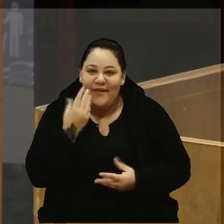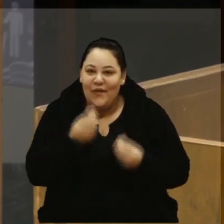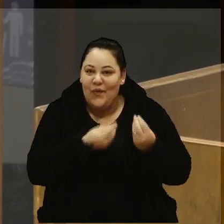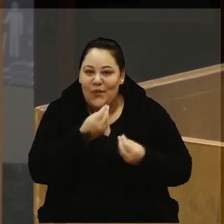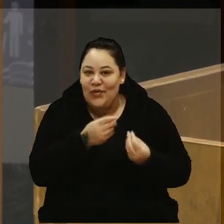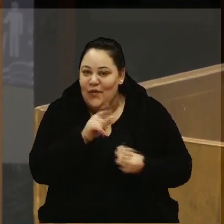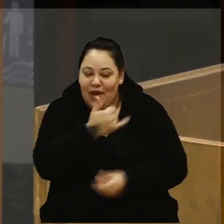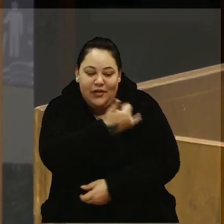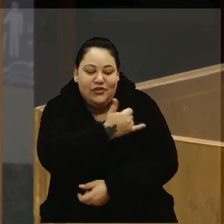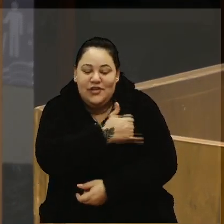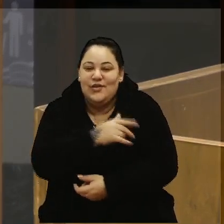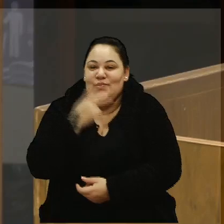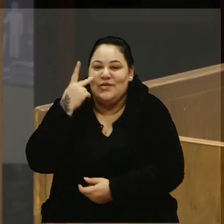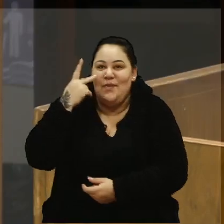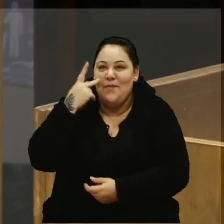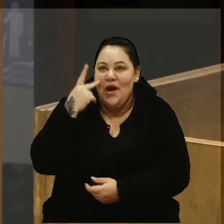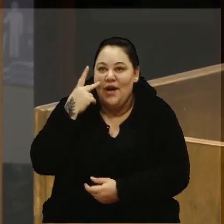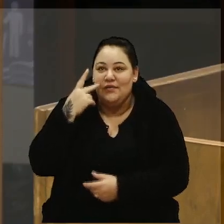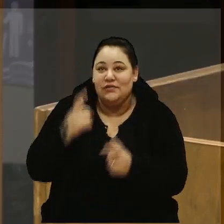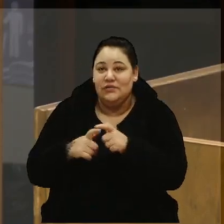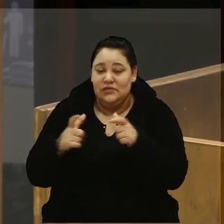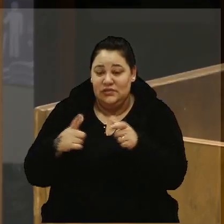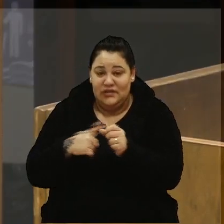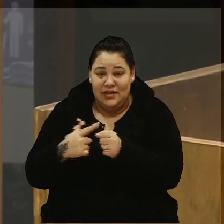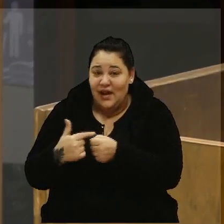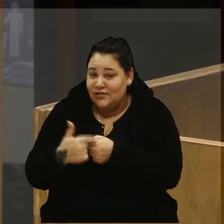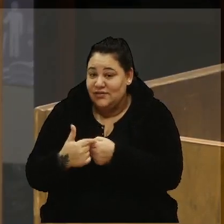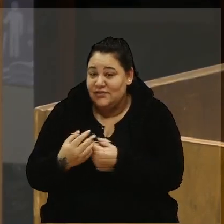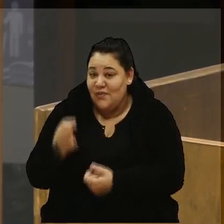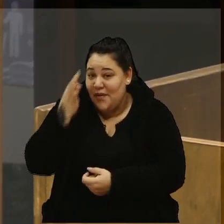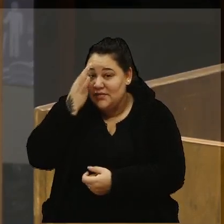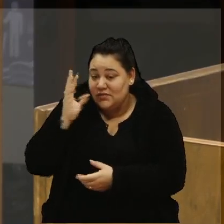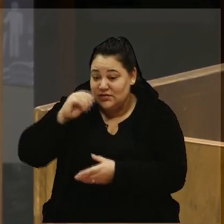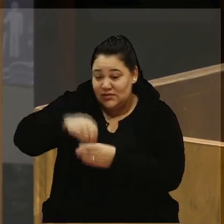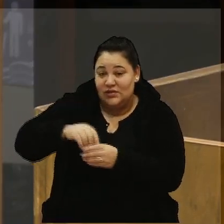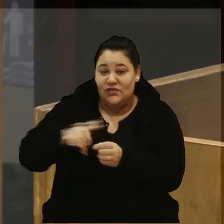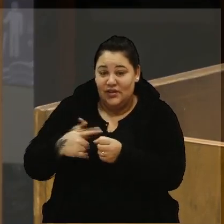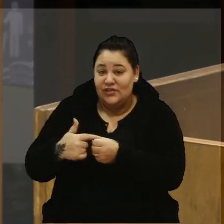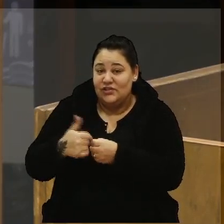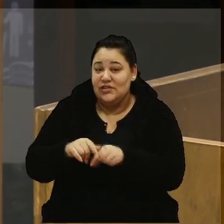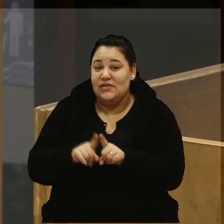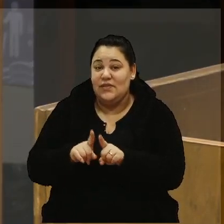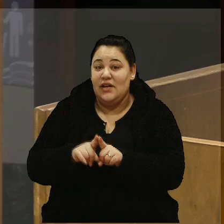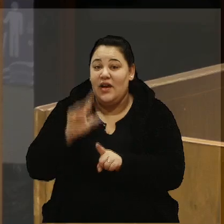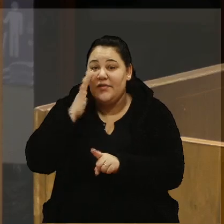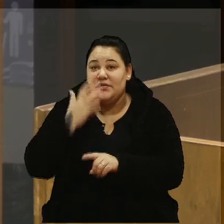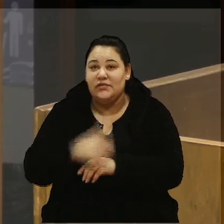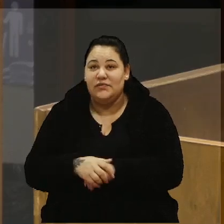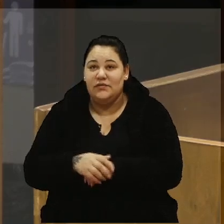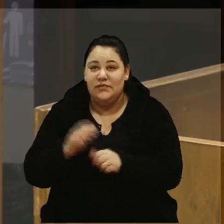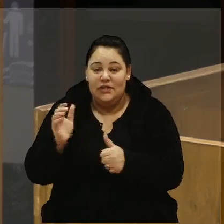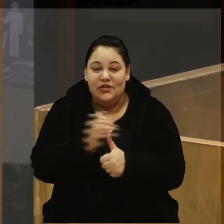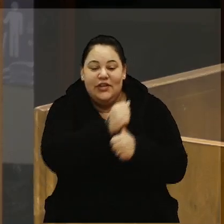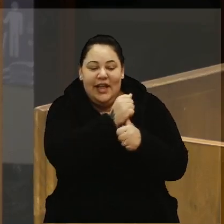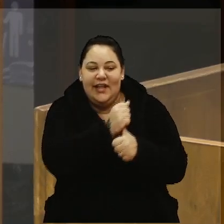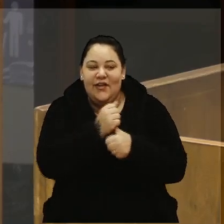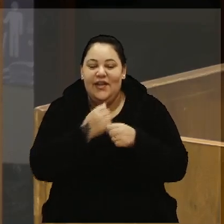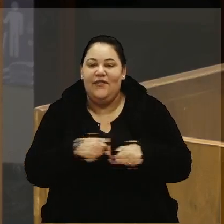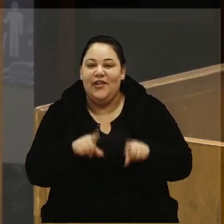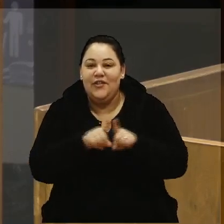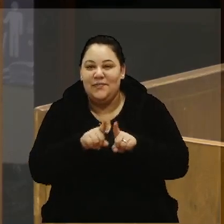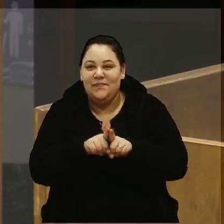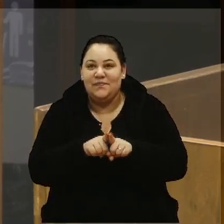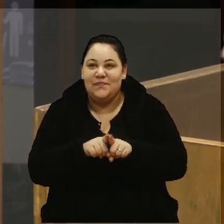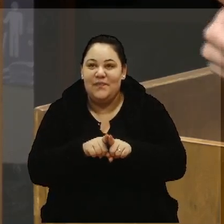de Janeiro, São Paulo, grandes cidades. Nós estamos presenciando na nossa cidade de Caxias do Sul. E o Conselho Tutelar está aqui